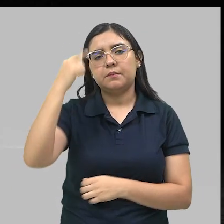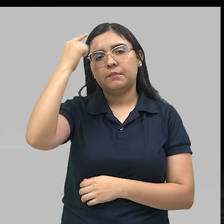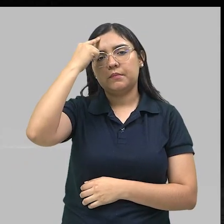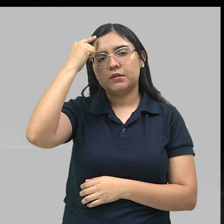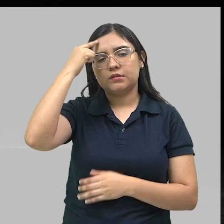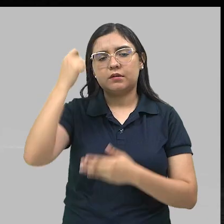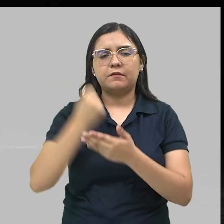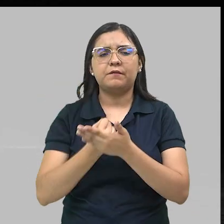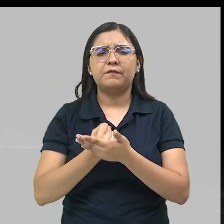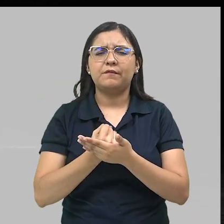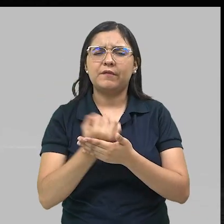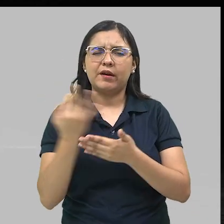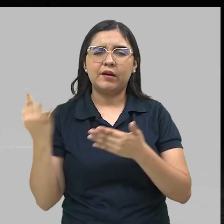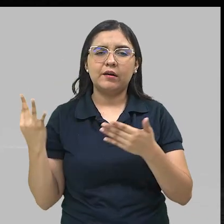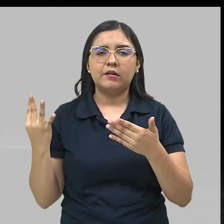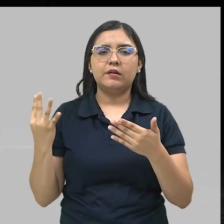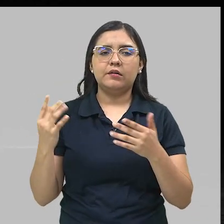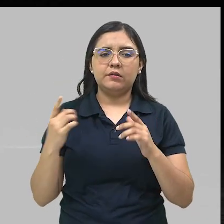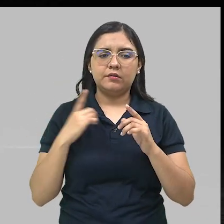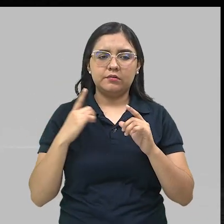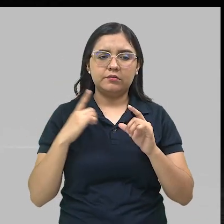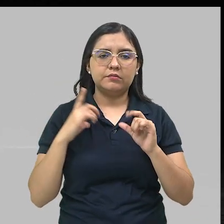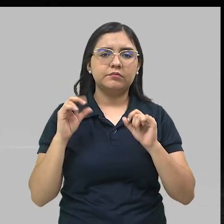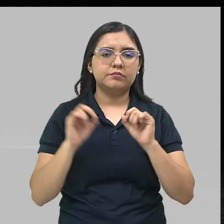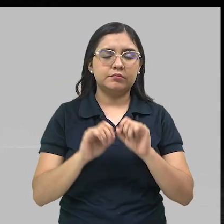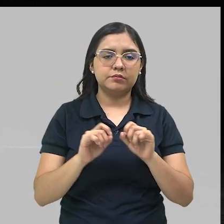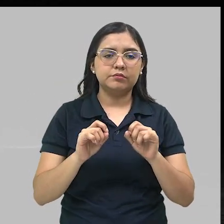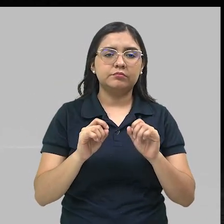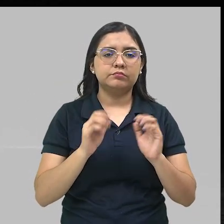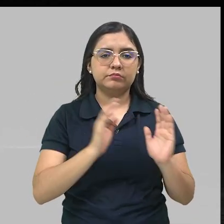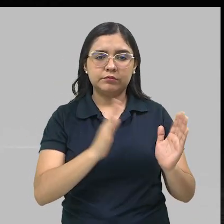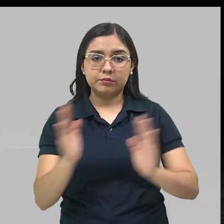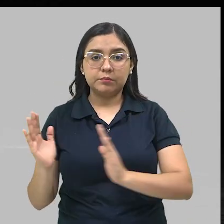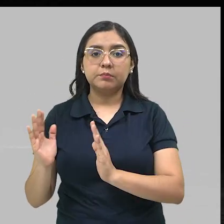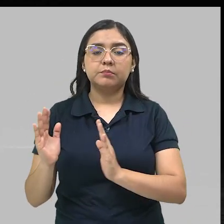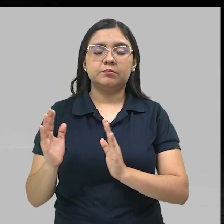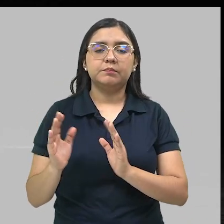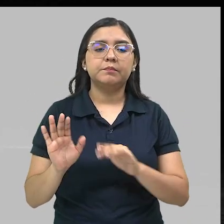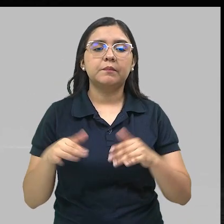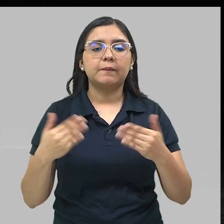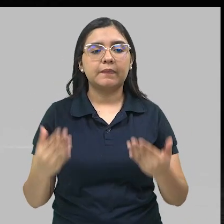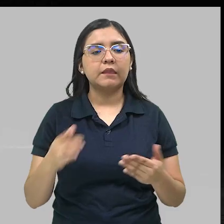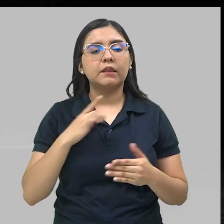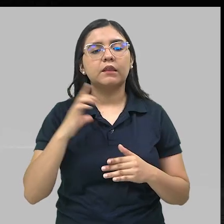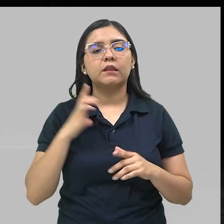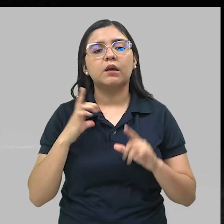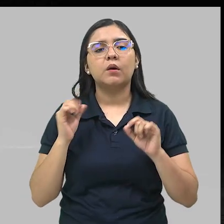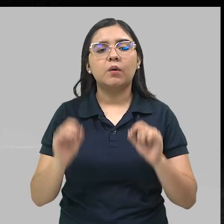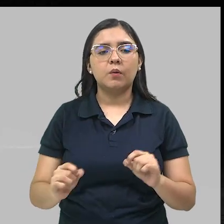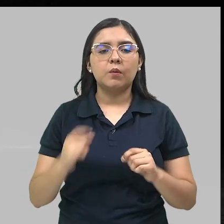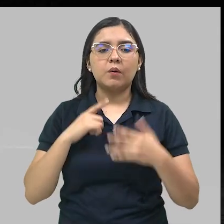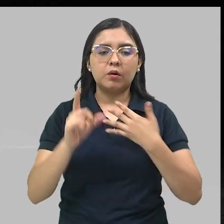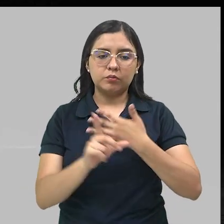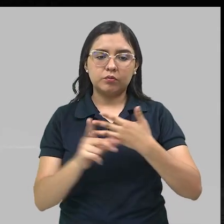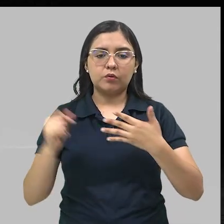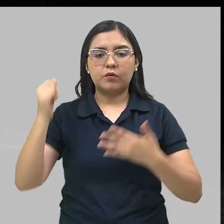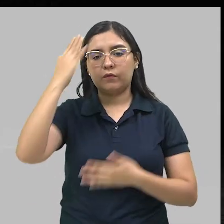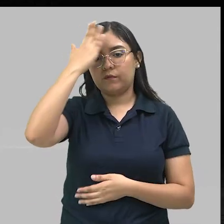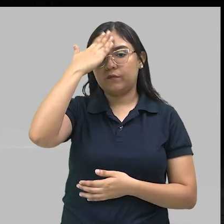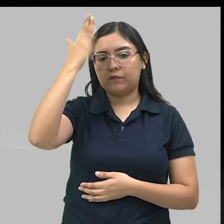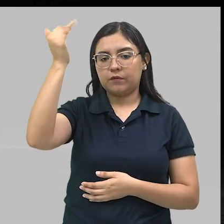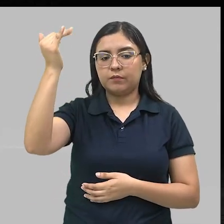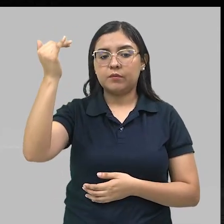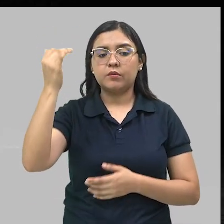em várias questões durante esse processo de construção. E um grande escritor que nós temos, olha só,